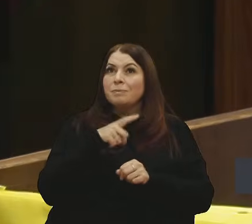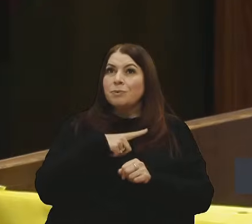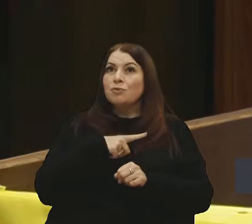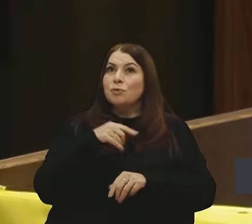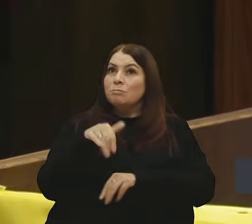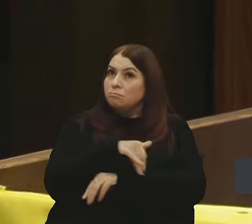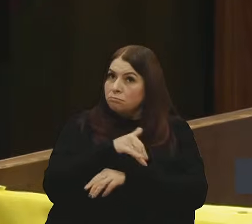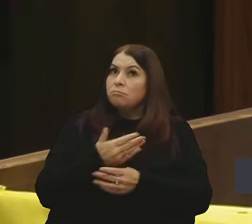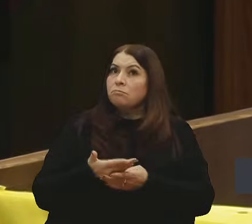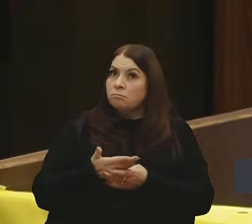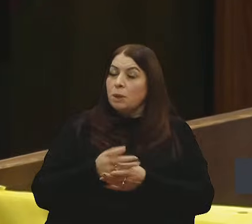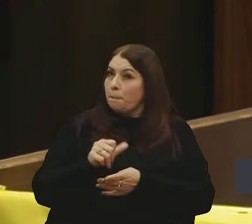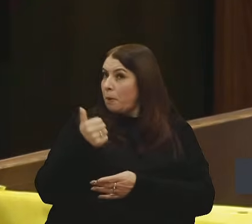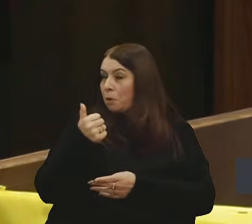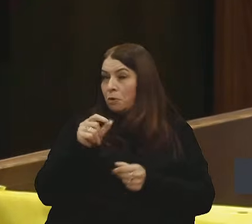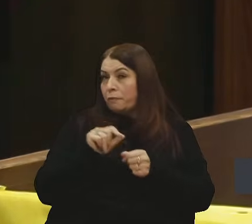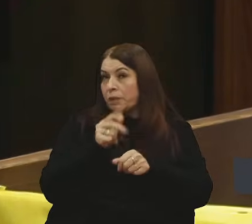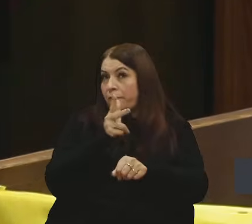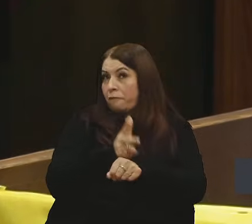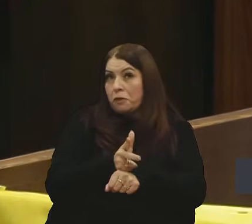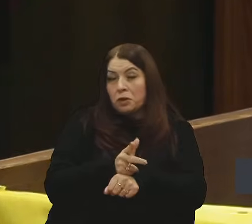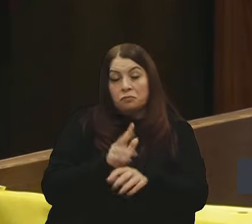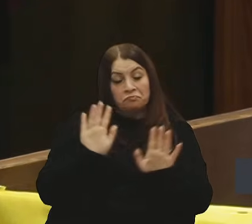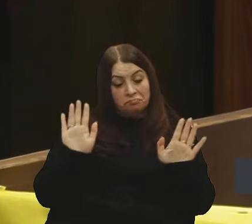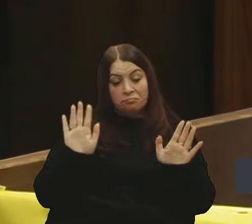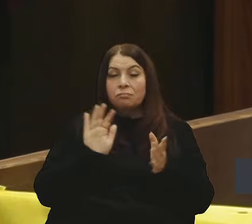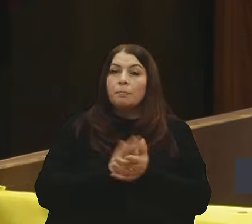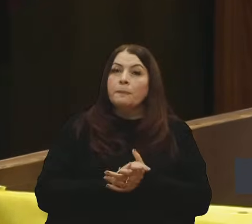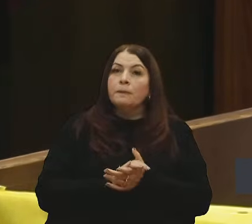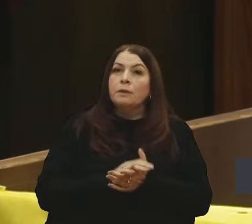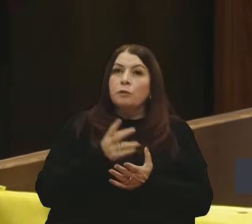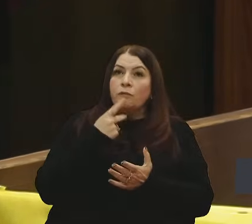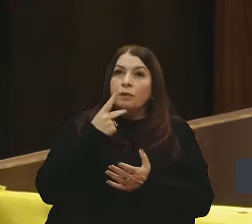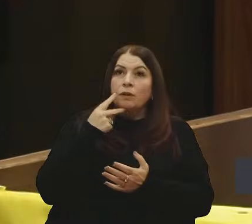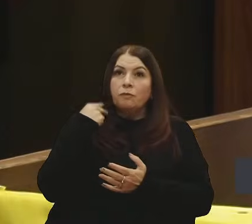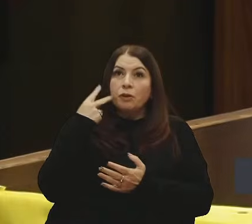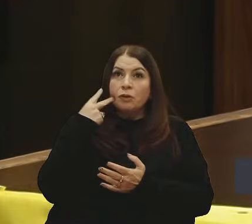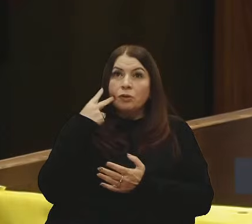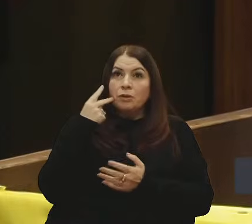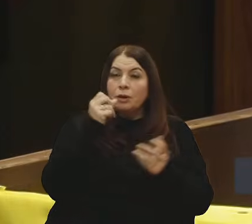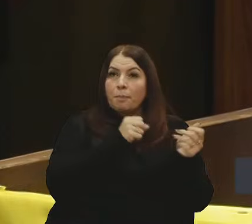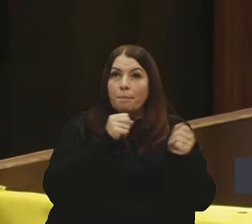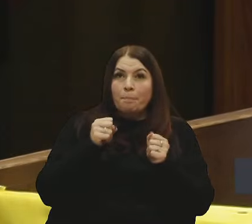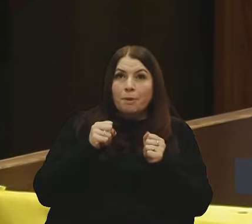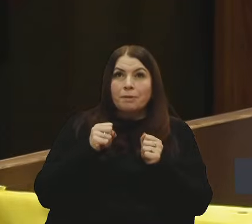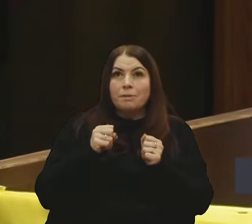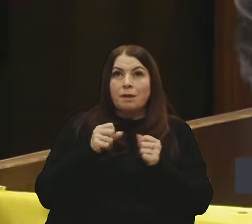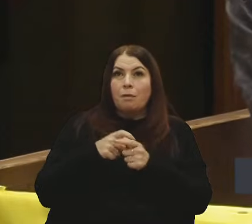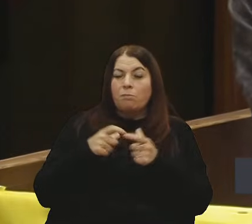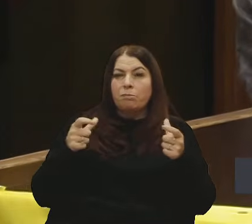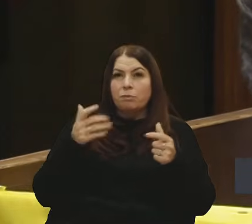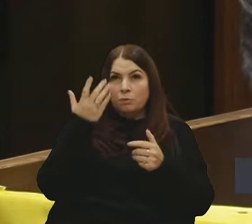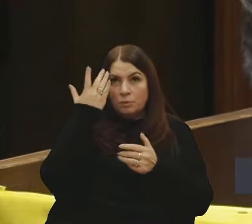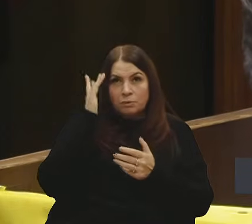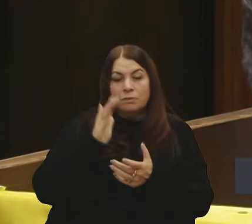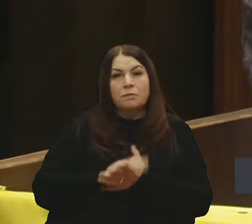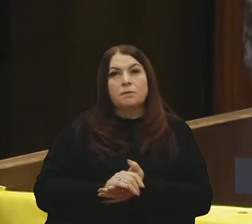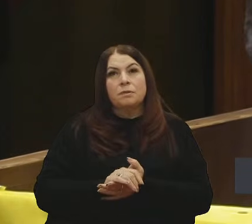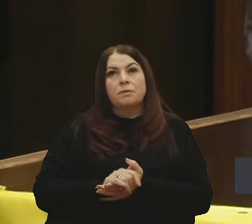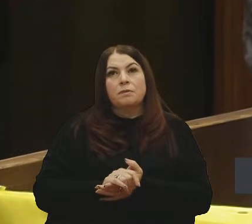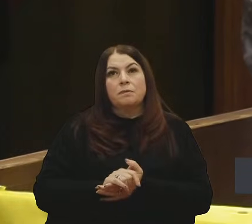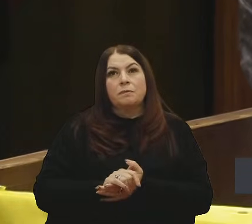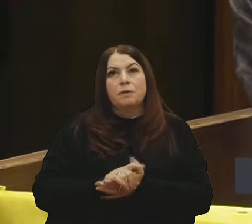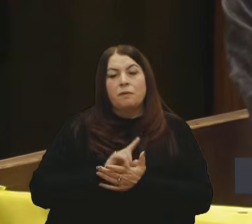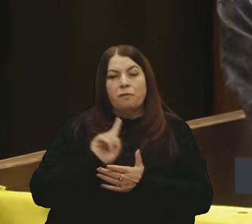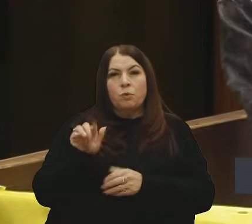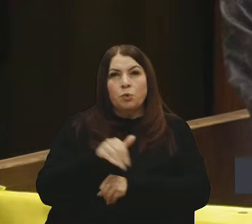rua. Melhor do que fazer vídeo ou tudo. Então eu digo que o quê? Vereadores, vocês têm um poder enorme que vocês não sabem. Vão